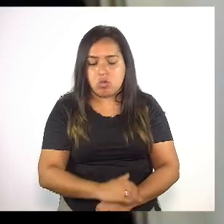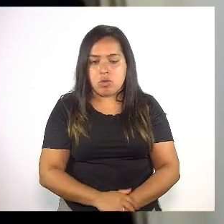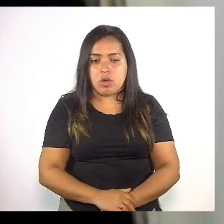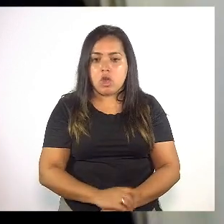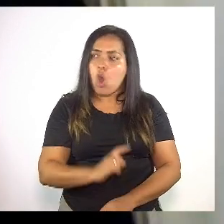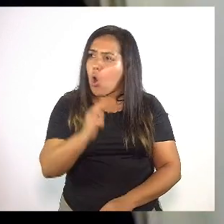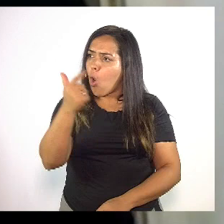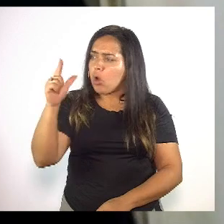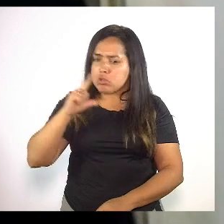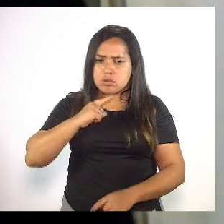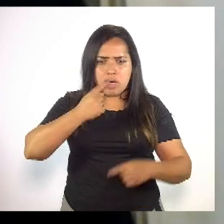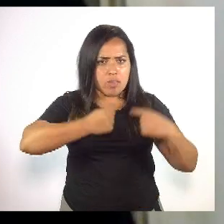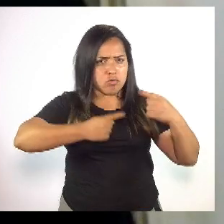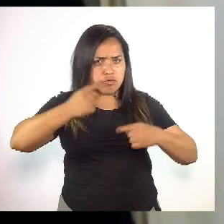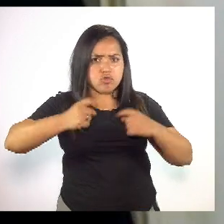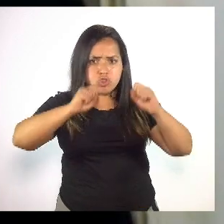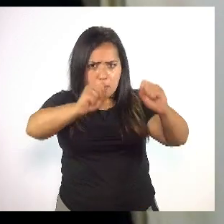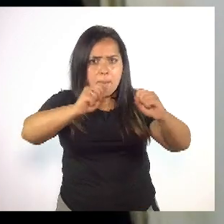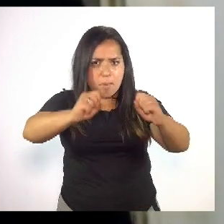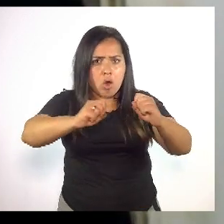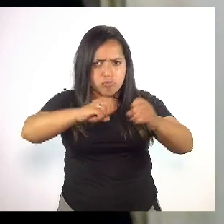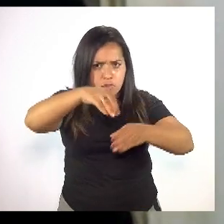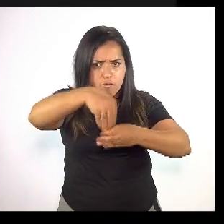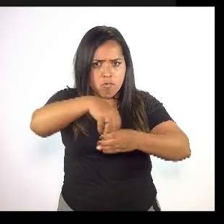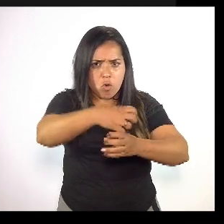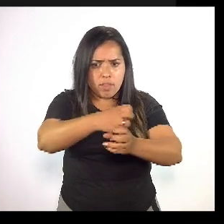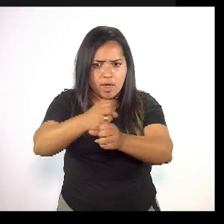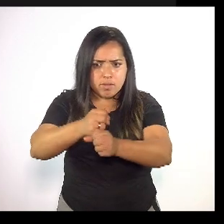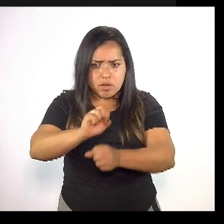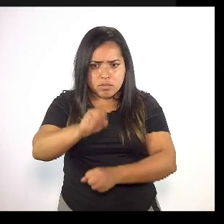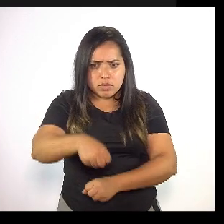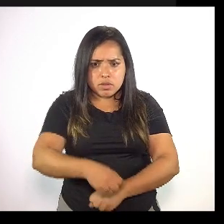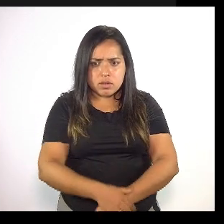para discutir ou já posso colocar em votação?